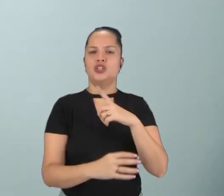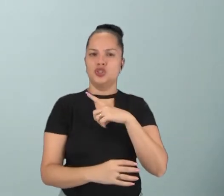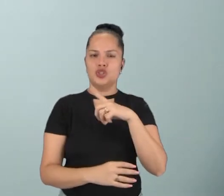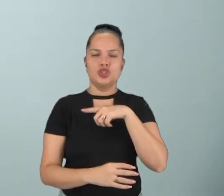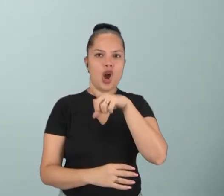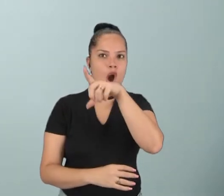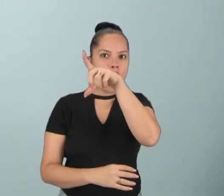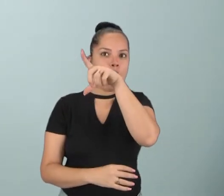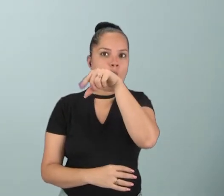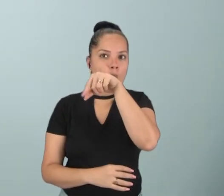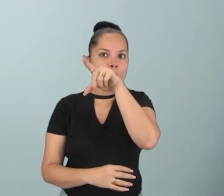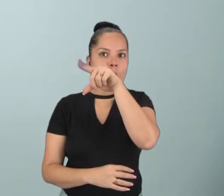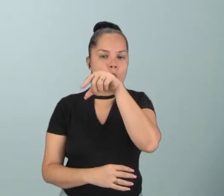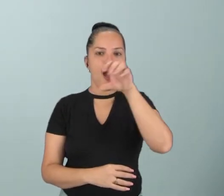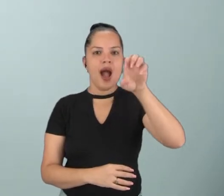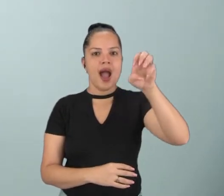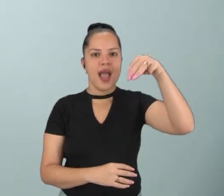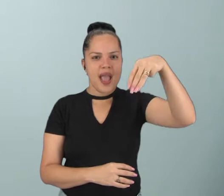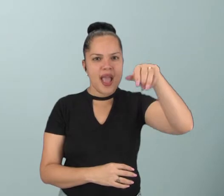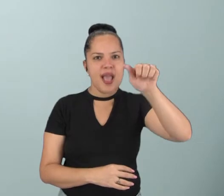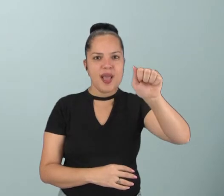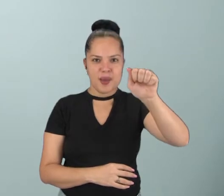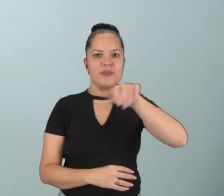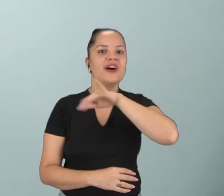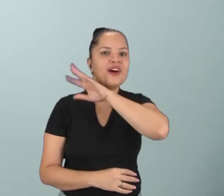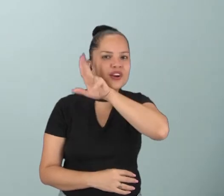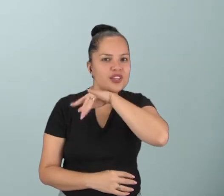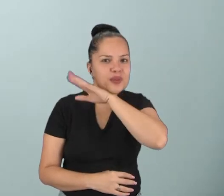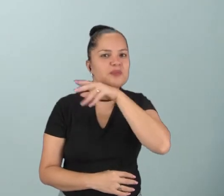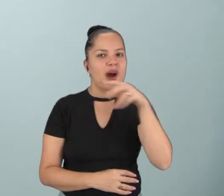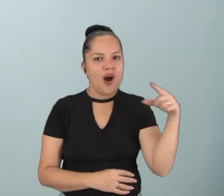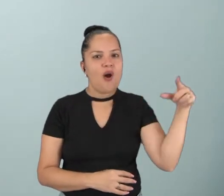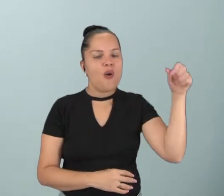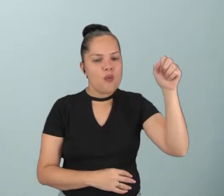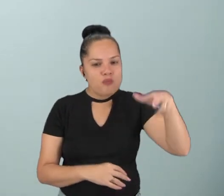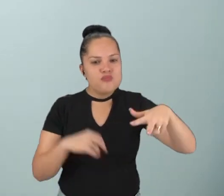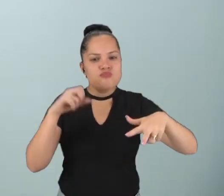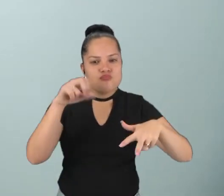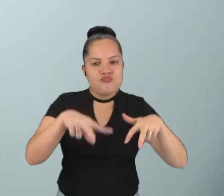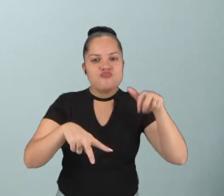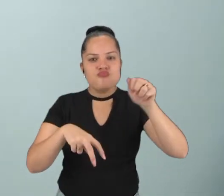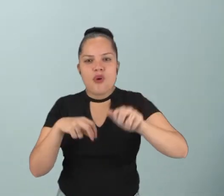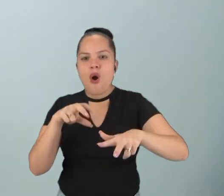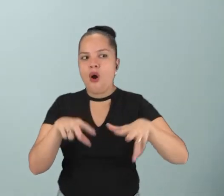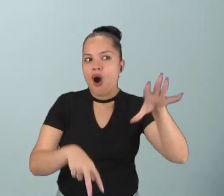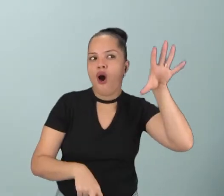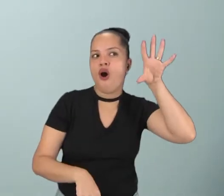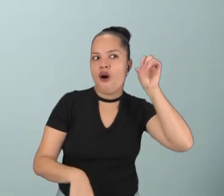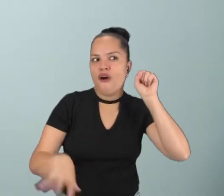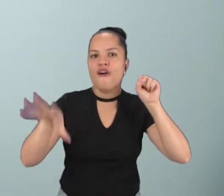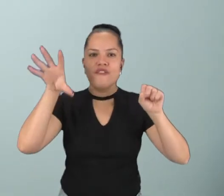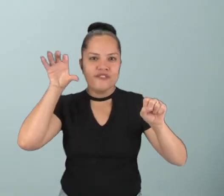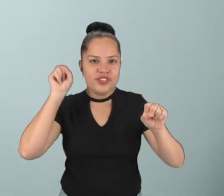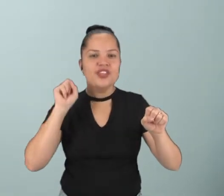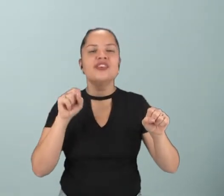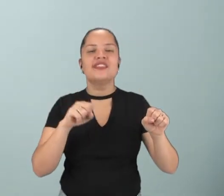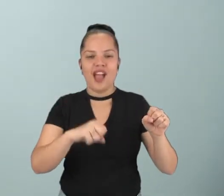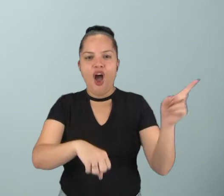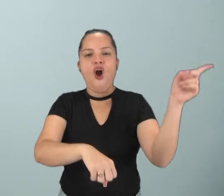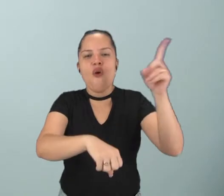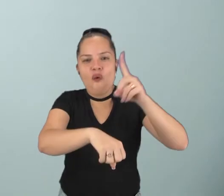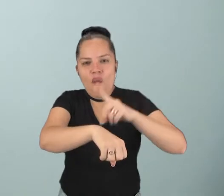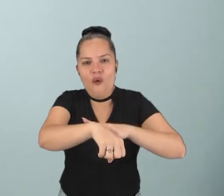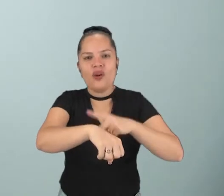parque nacional vieram até onde ele estava para ouvir aquele som. Então ele tinha esse contato com a natureza. Então